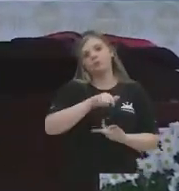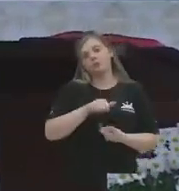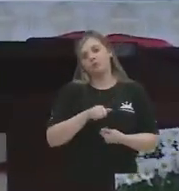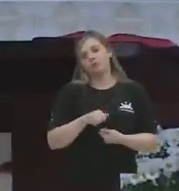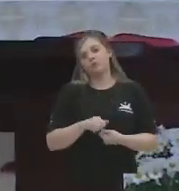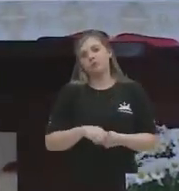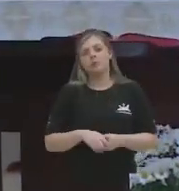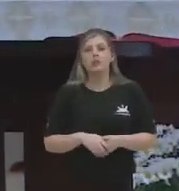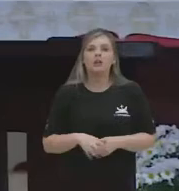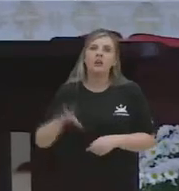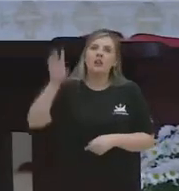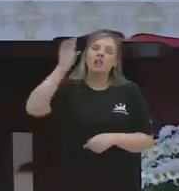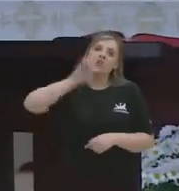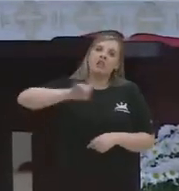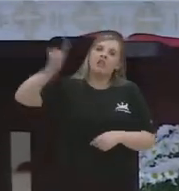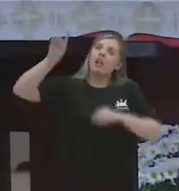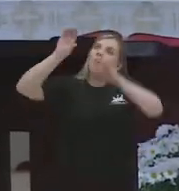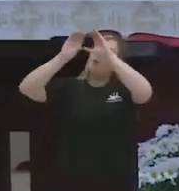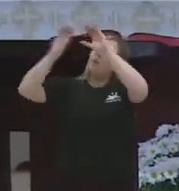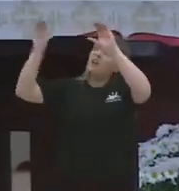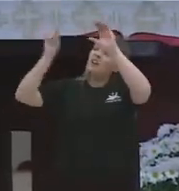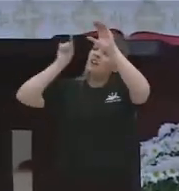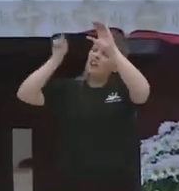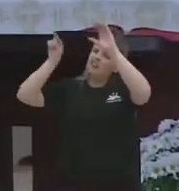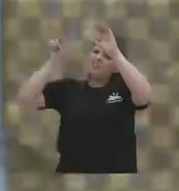fazer alguma coisinha quando a gente faz uma prece.